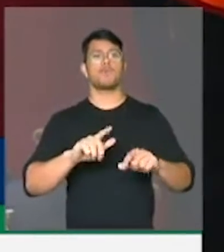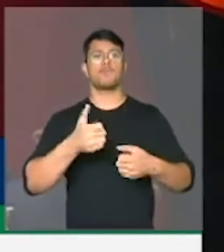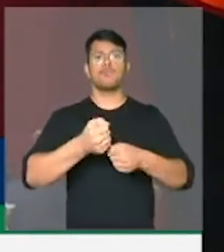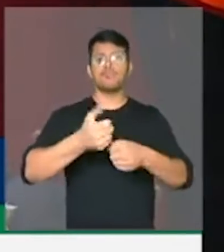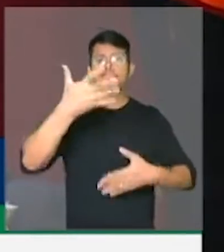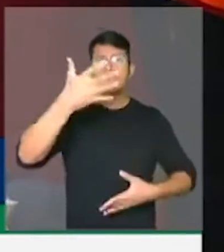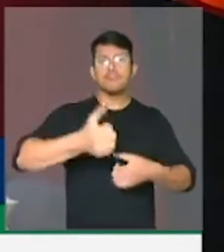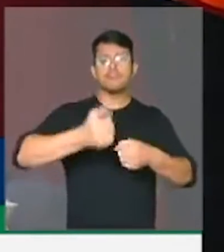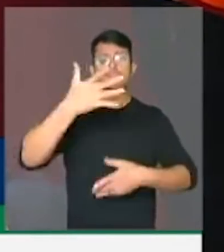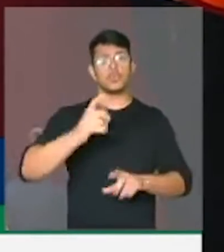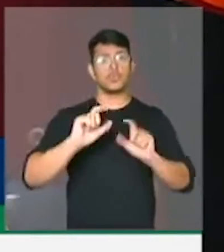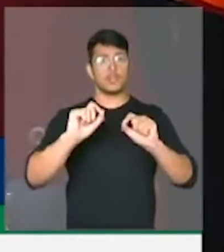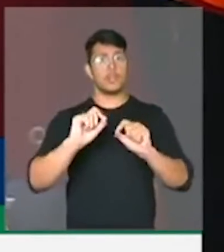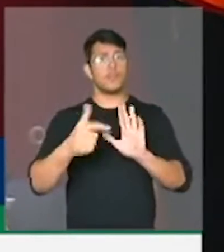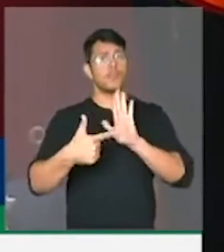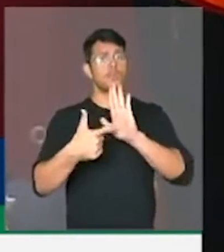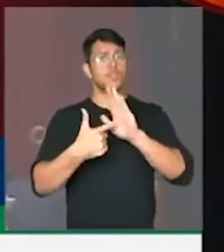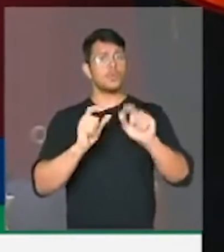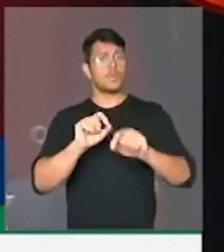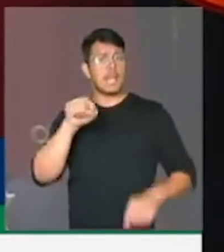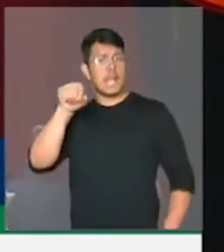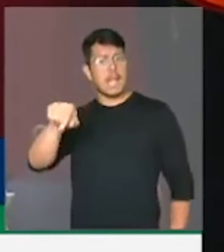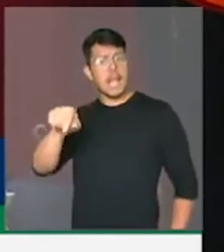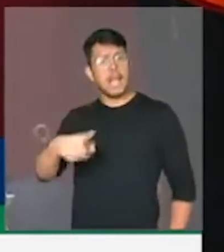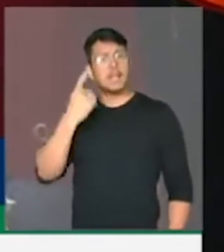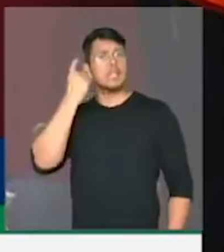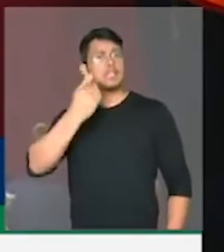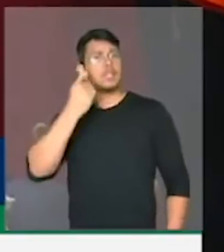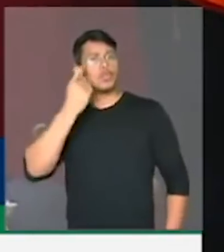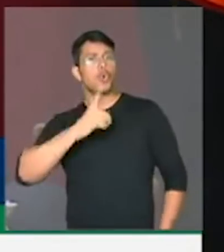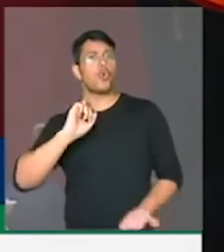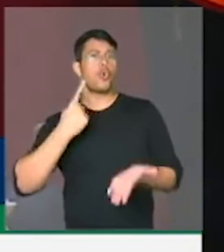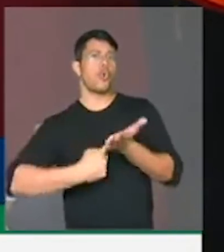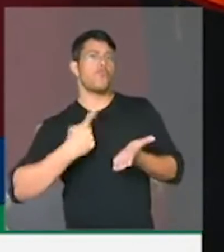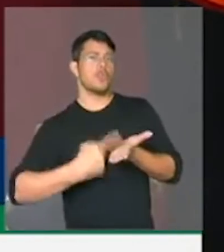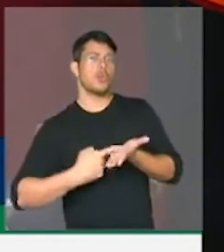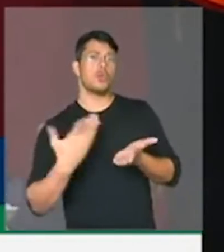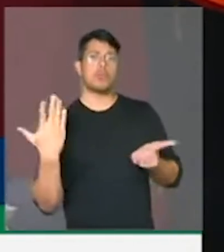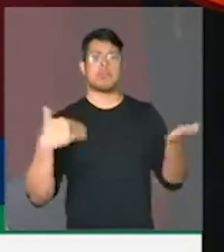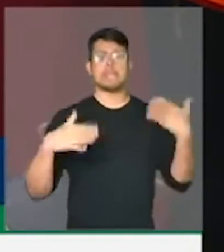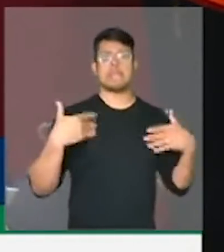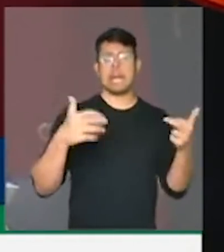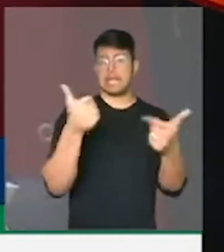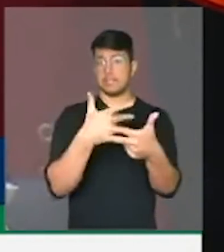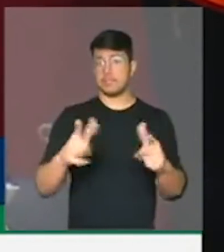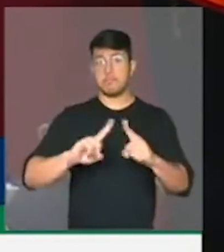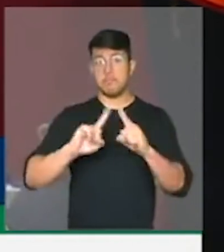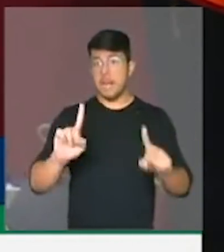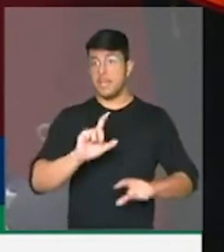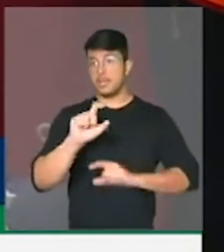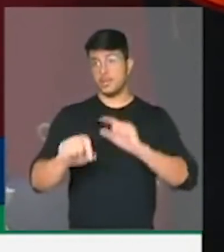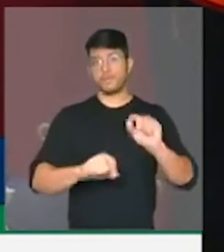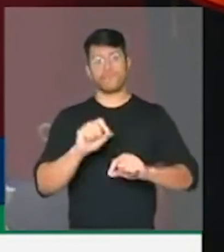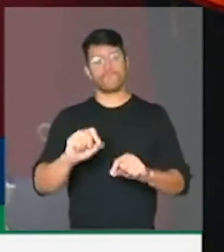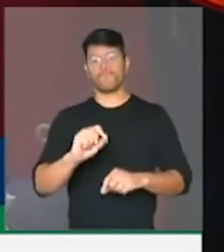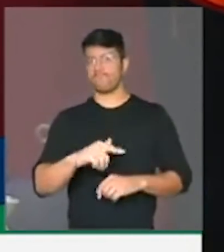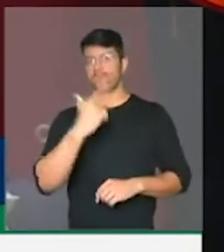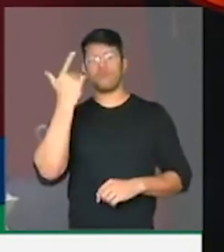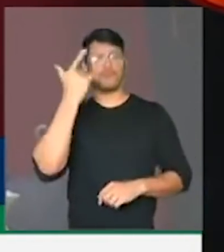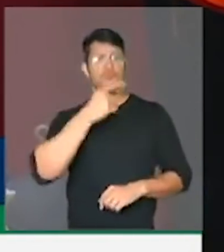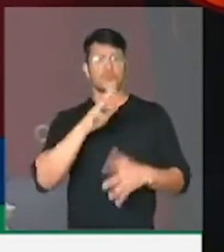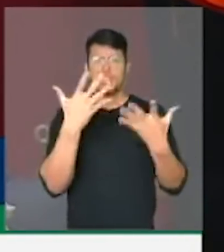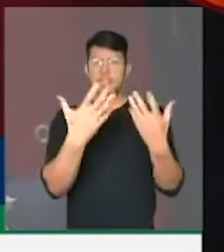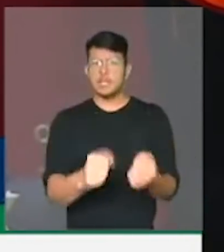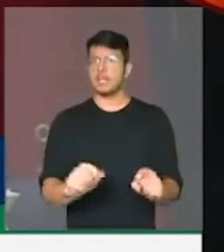insistiu em ir além da relação profissional, convidando-a para sair. Mas isso não foi suficiente para deixá-la a